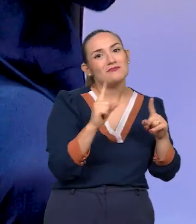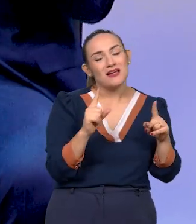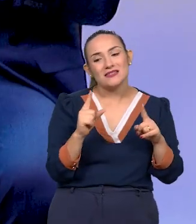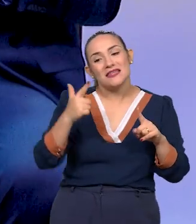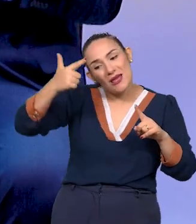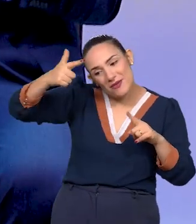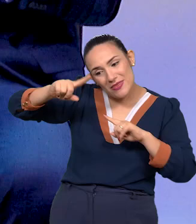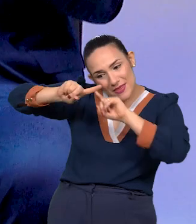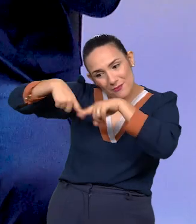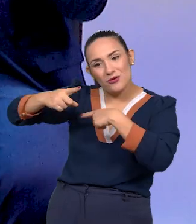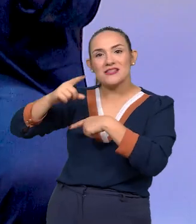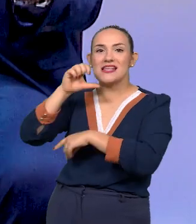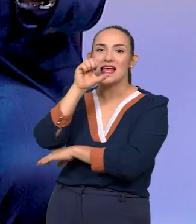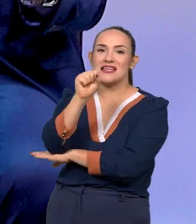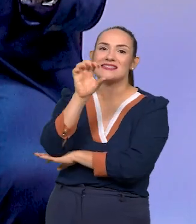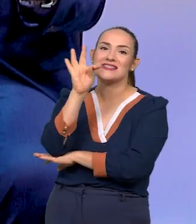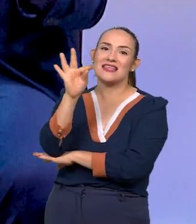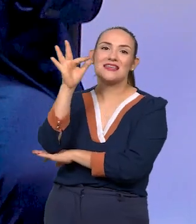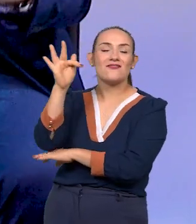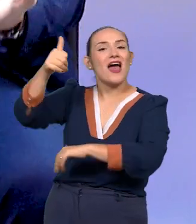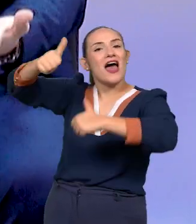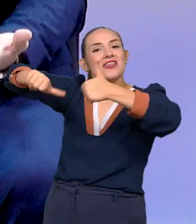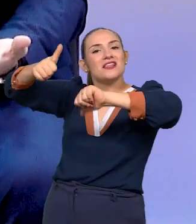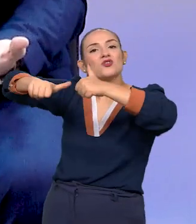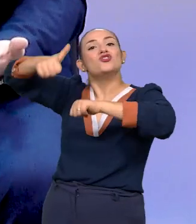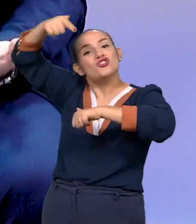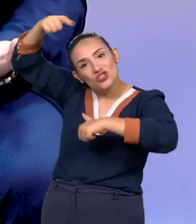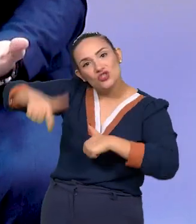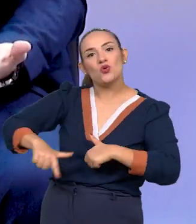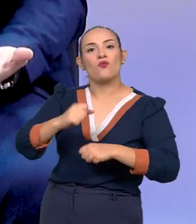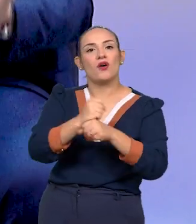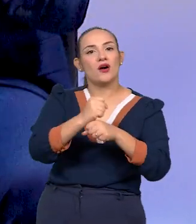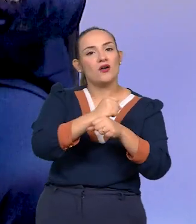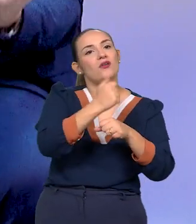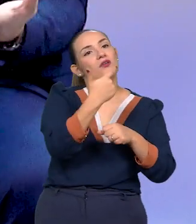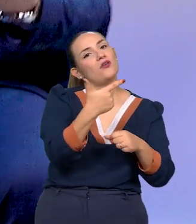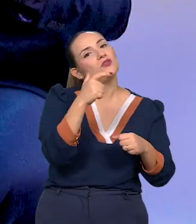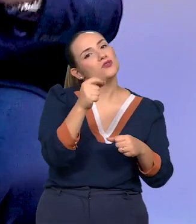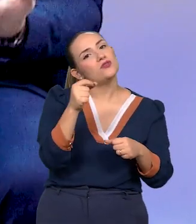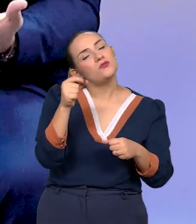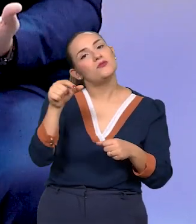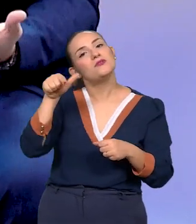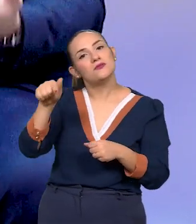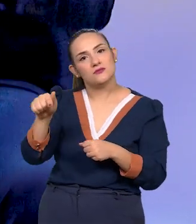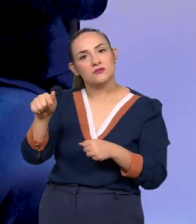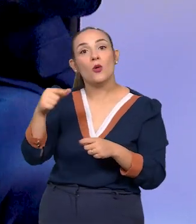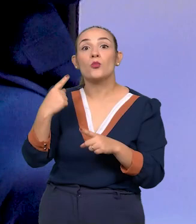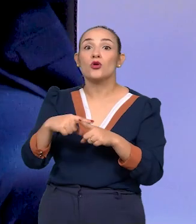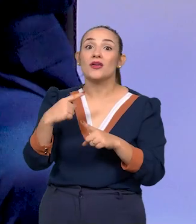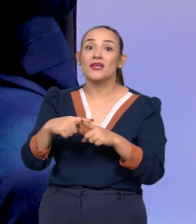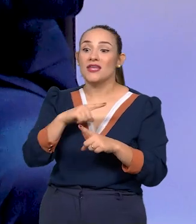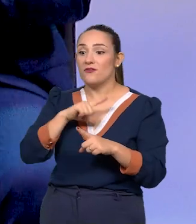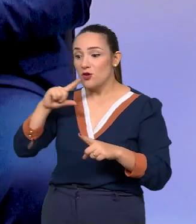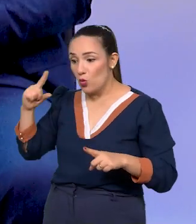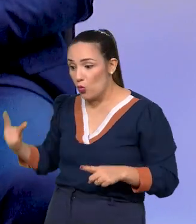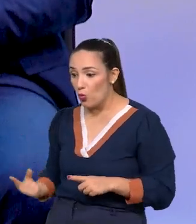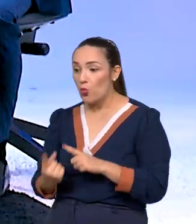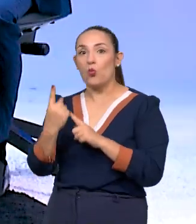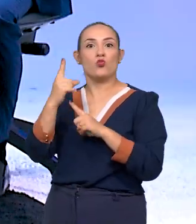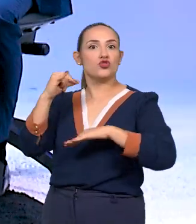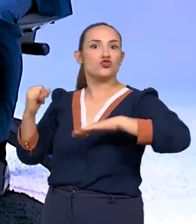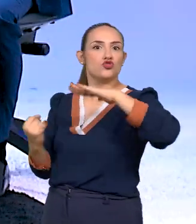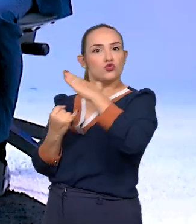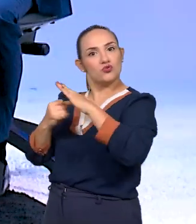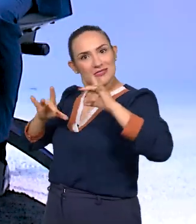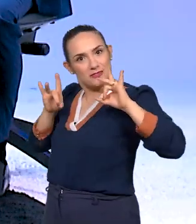ser analisado no STF em 2007, por meio de um controle concentrado de constitucionalidade.